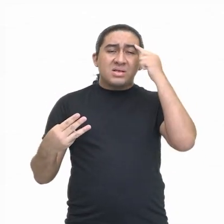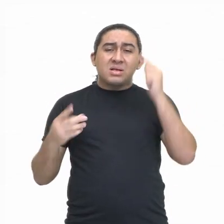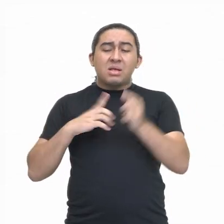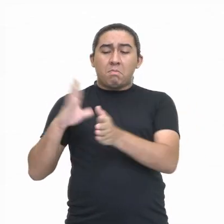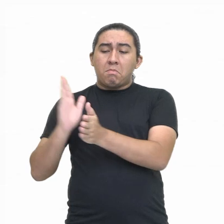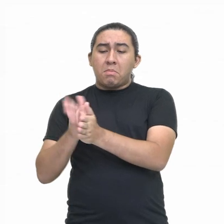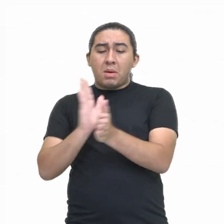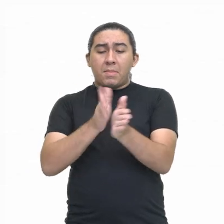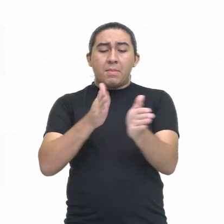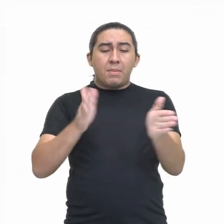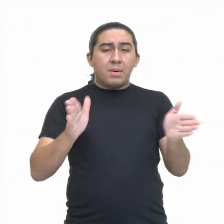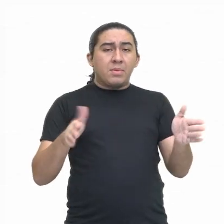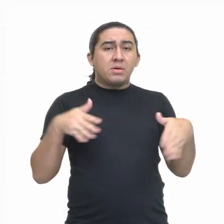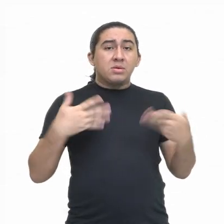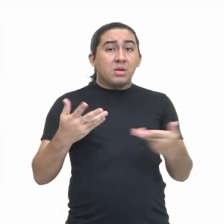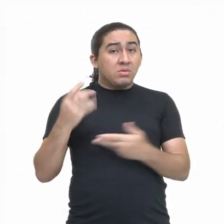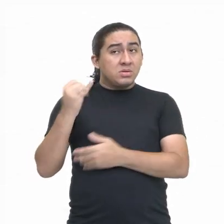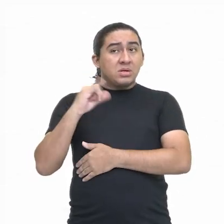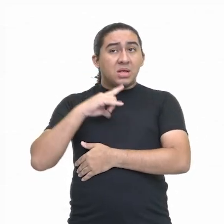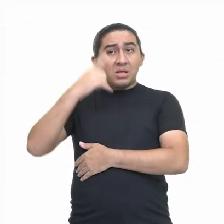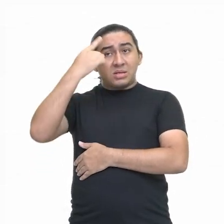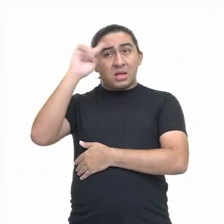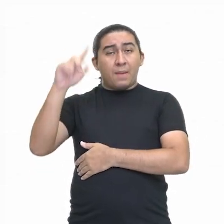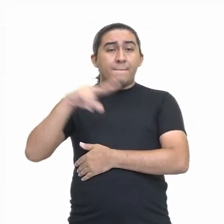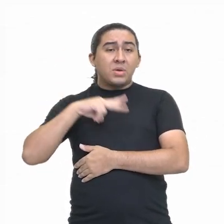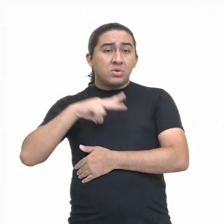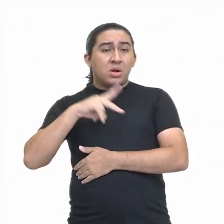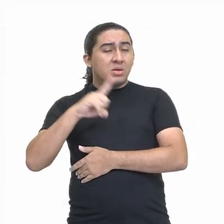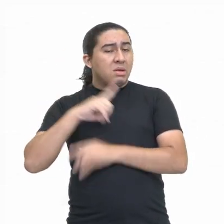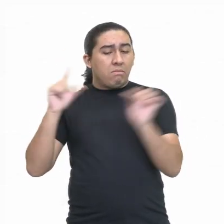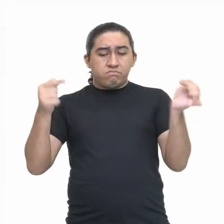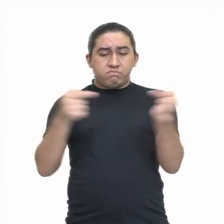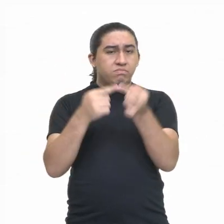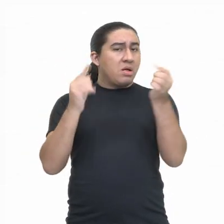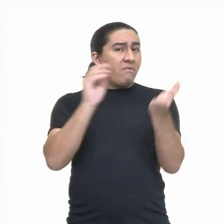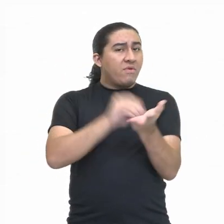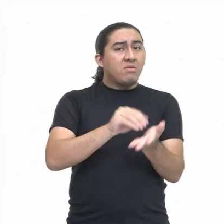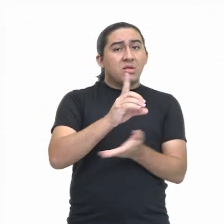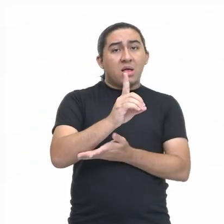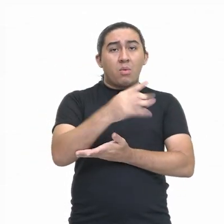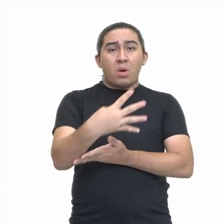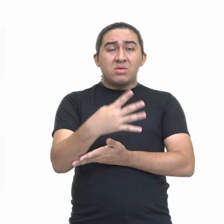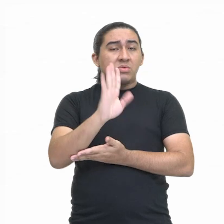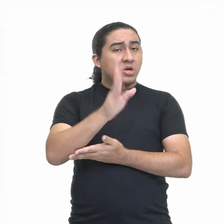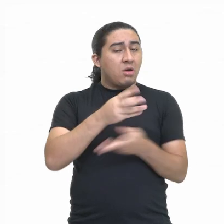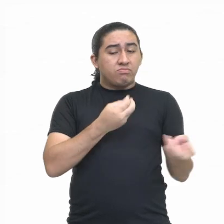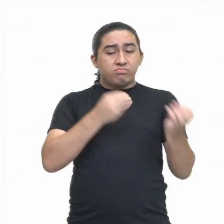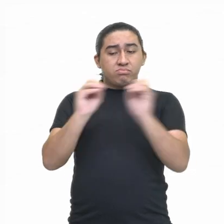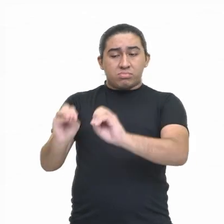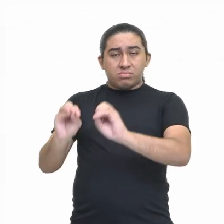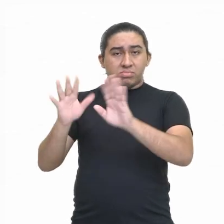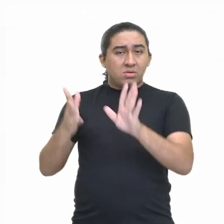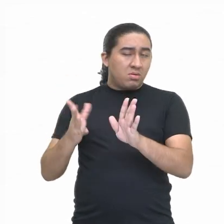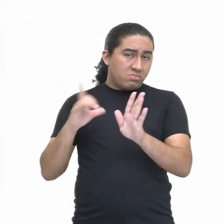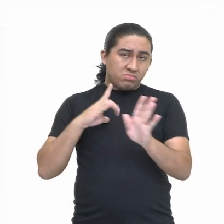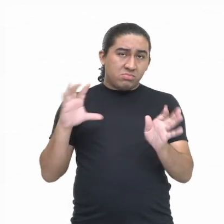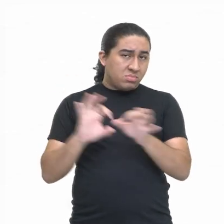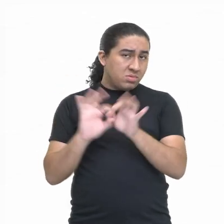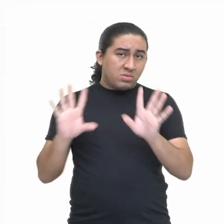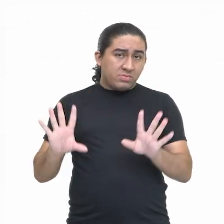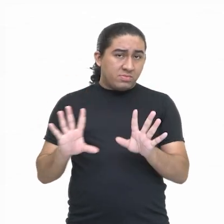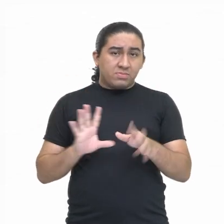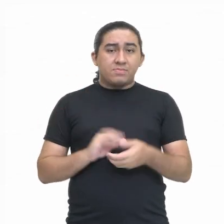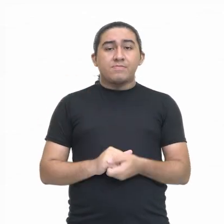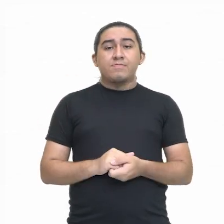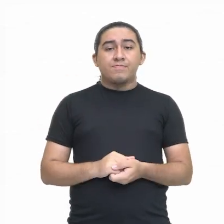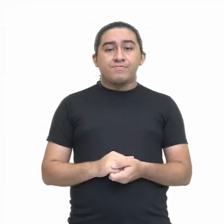vai partindo do particular, você vai pela lógica perceber que é o D4 próximo que vem aí. Você vai para um âmbito mais